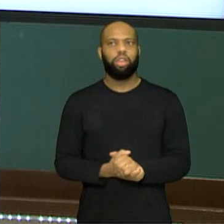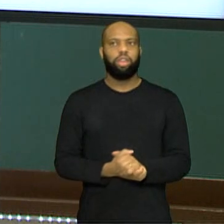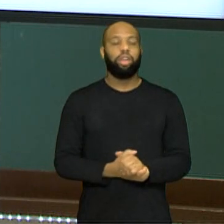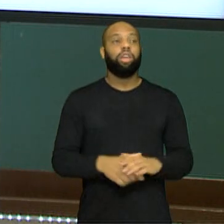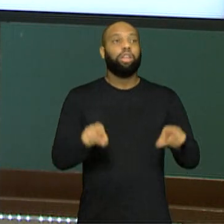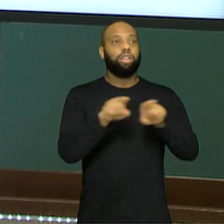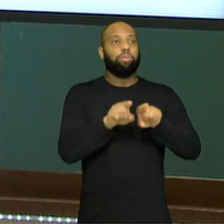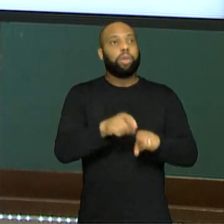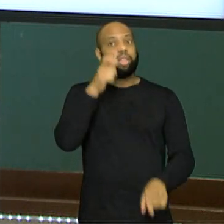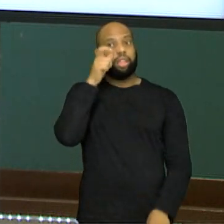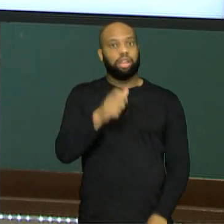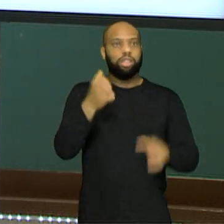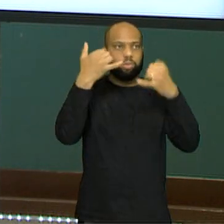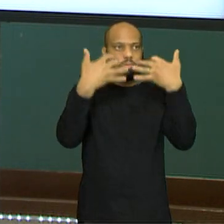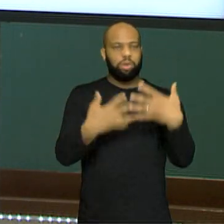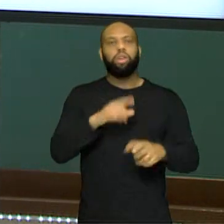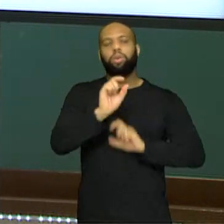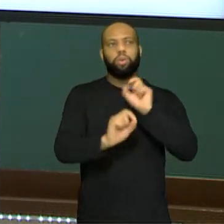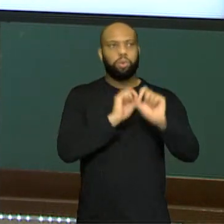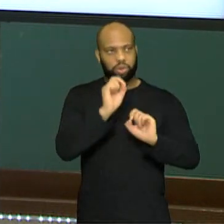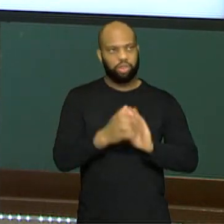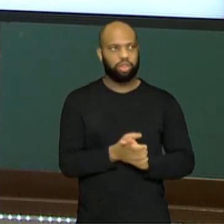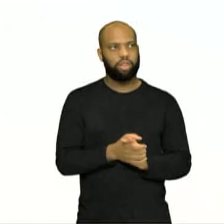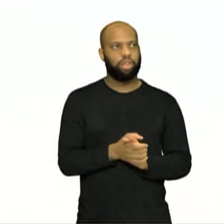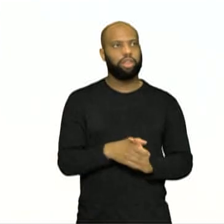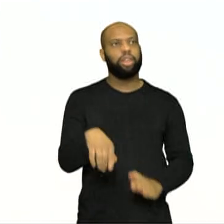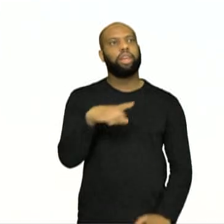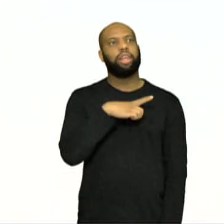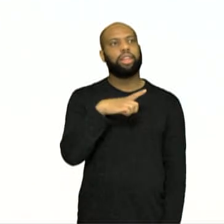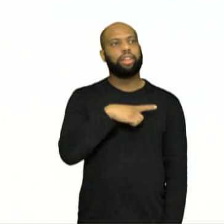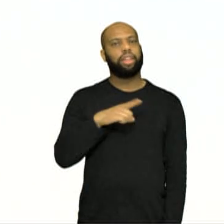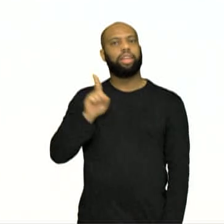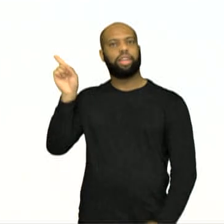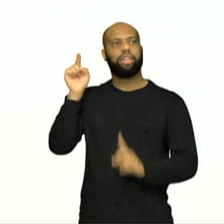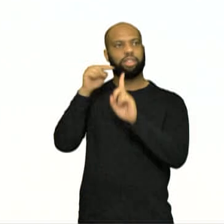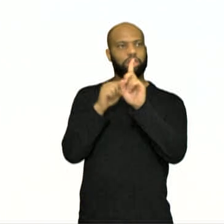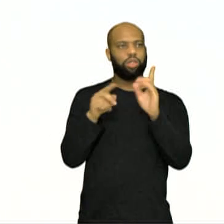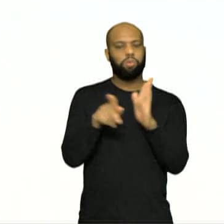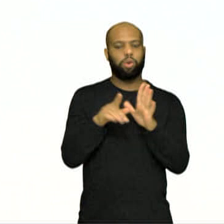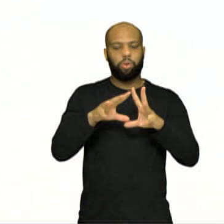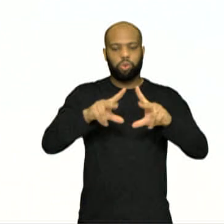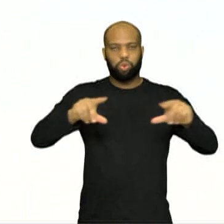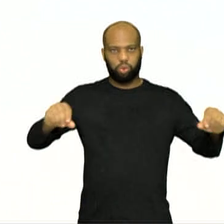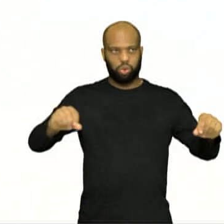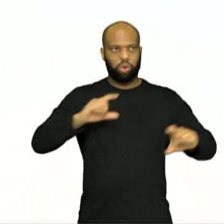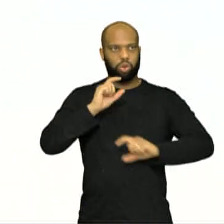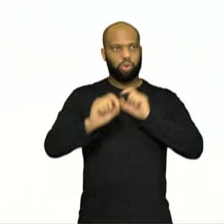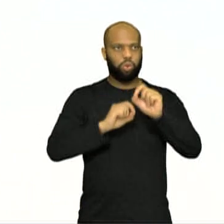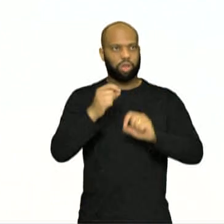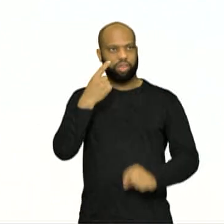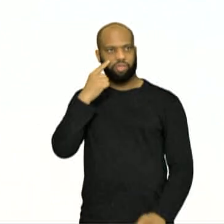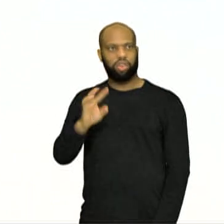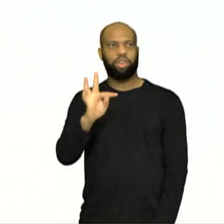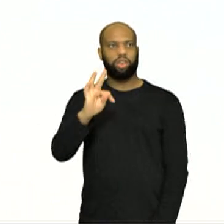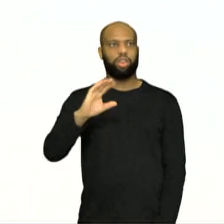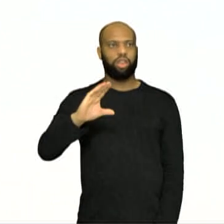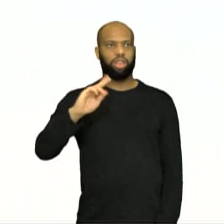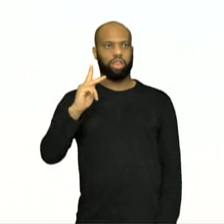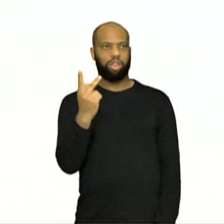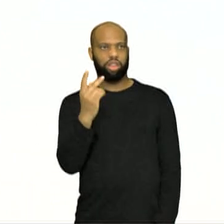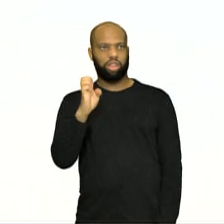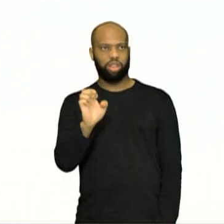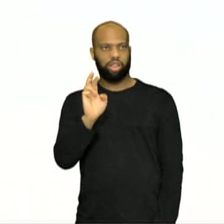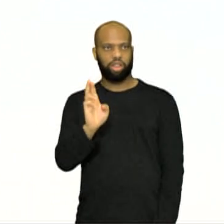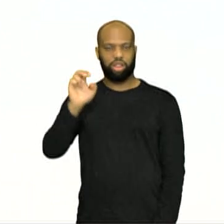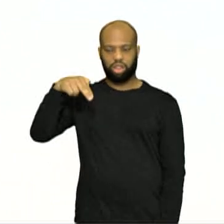Uma coisa que é interessante a gente falar é a existência desse tipo de solo, o Ternozion. O